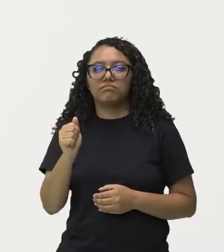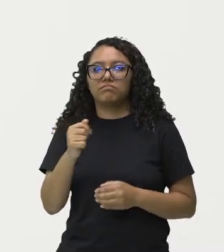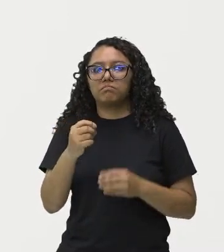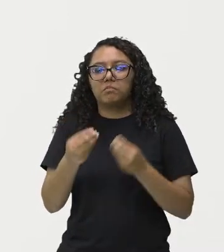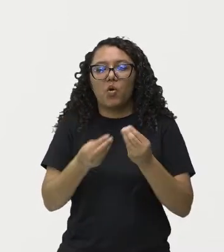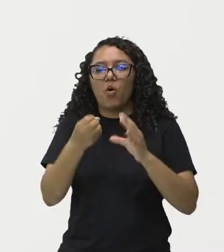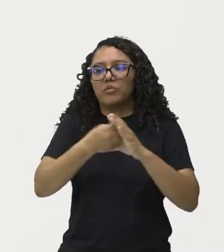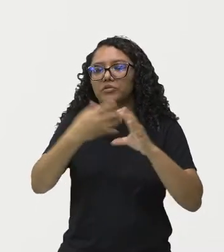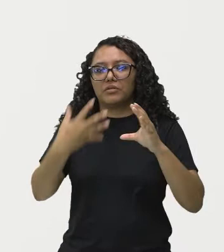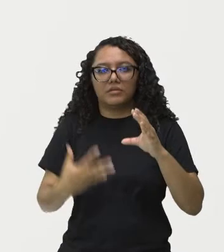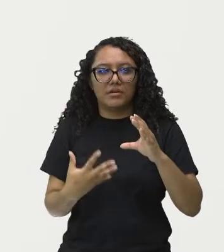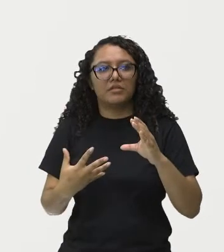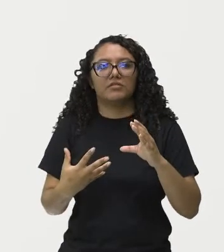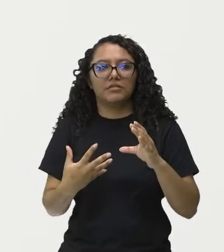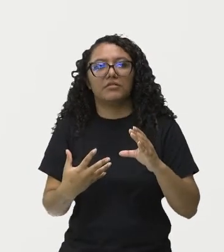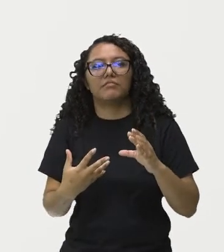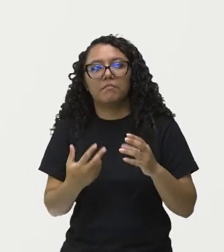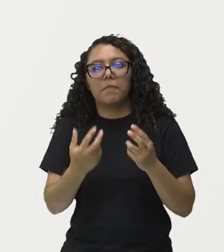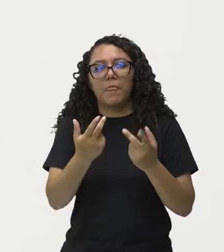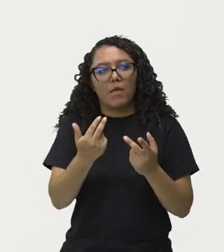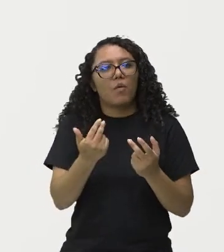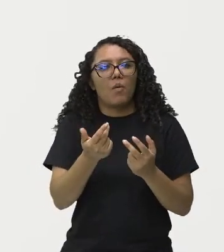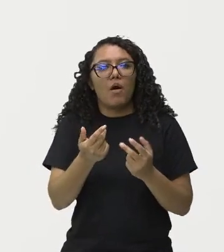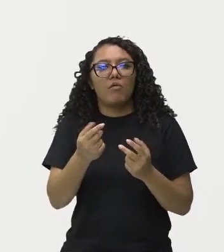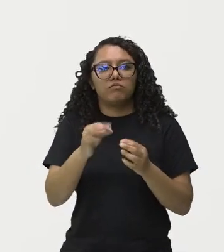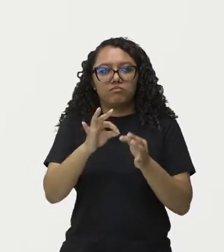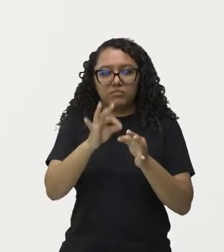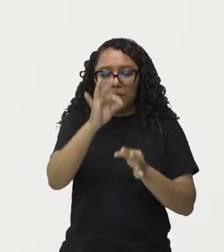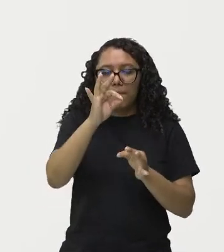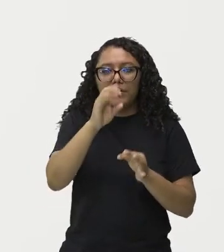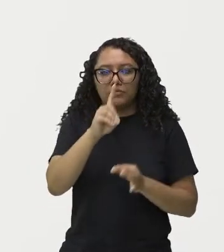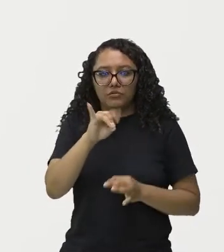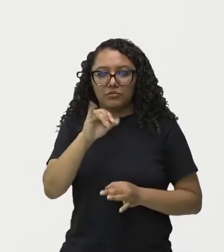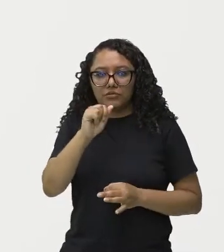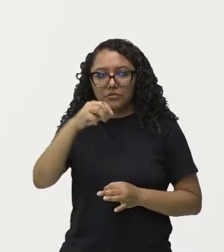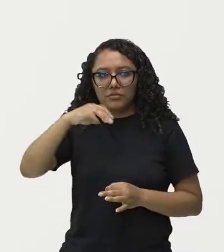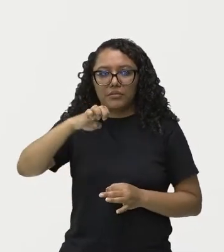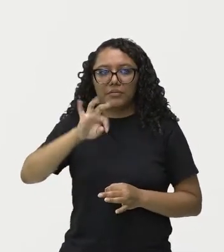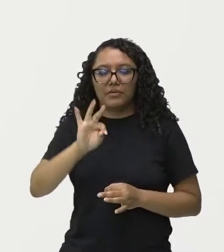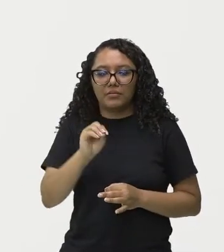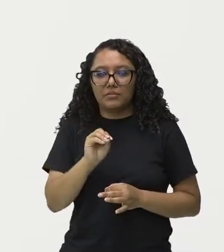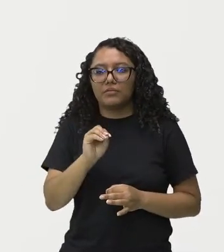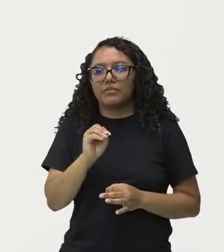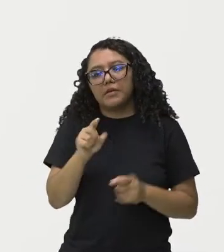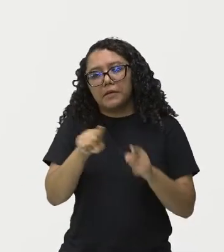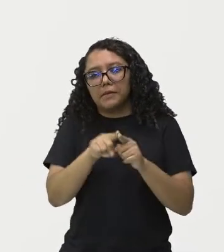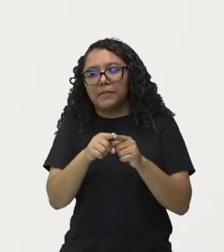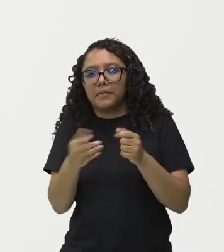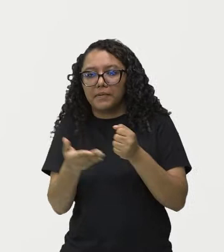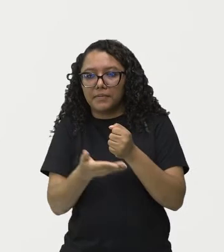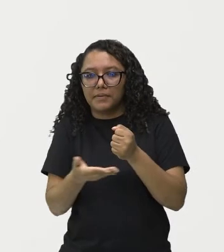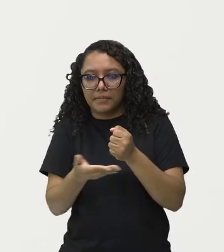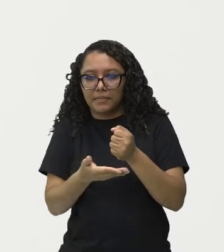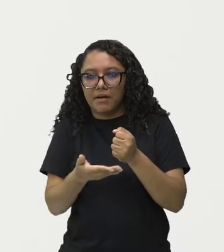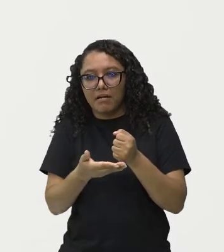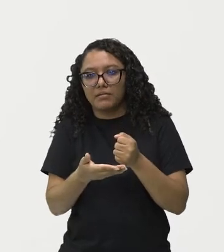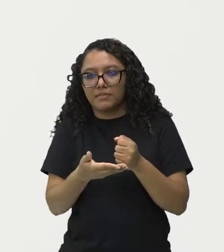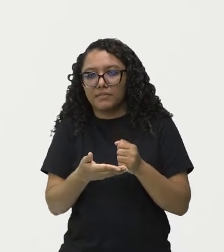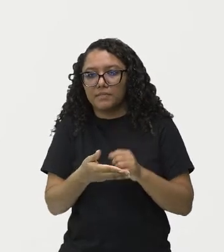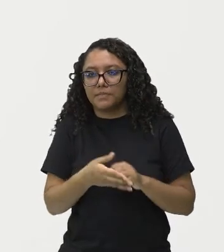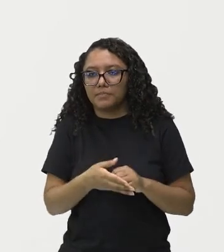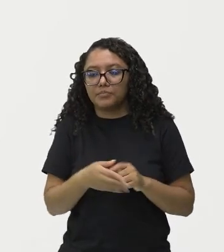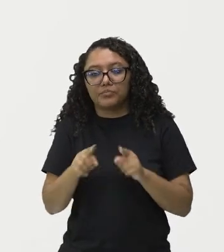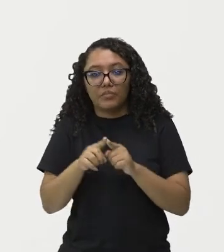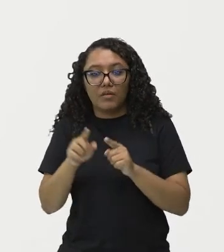do diâmetro da base e da geratriz. Olha só, é caracterizado